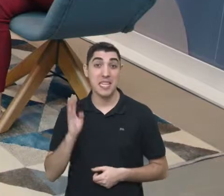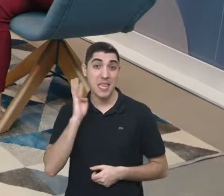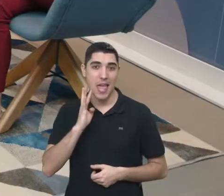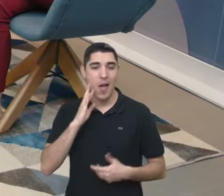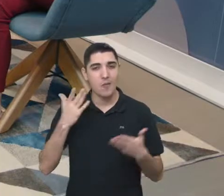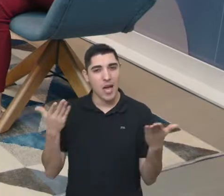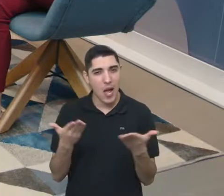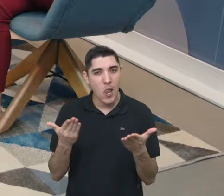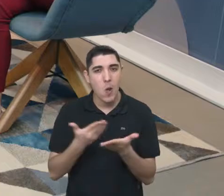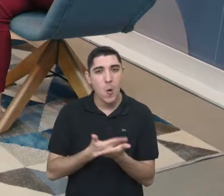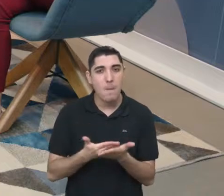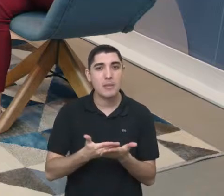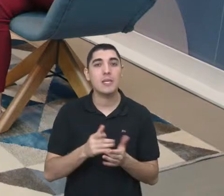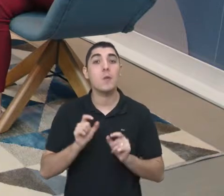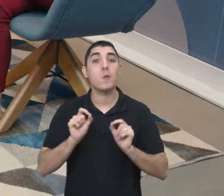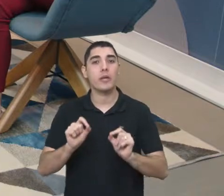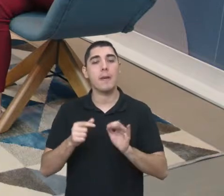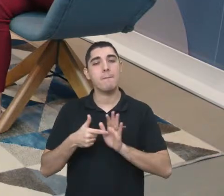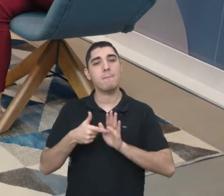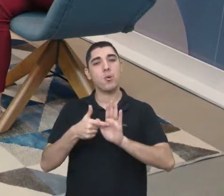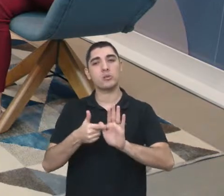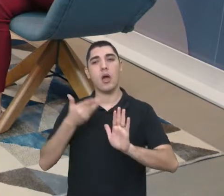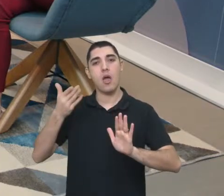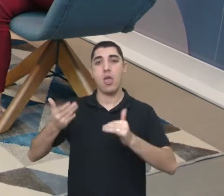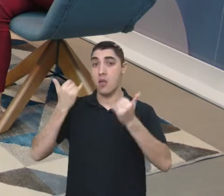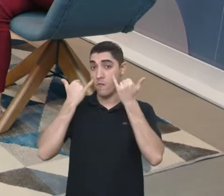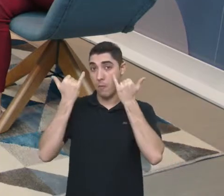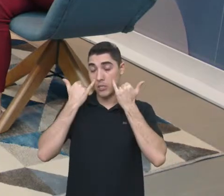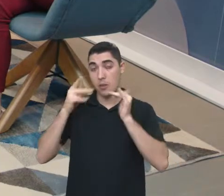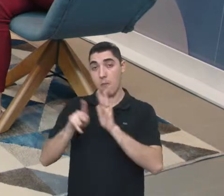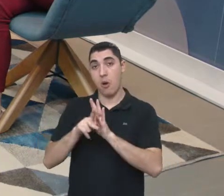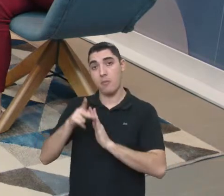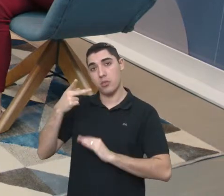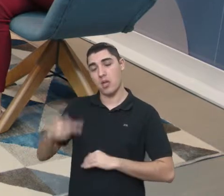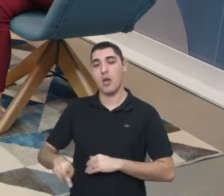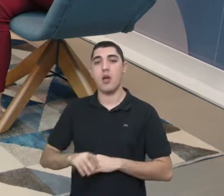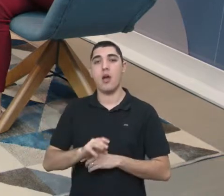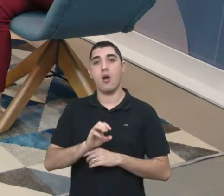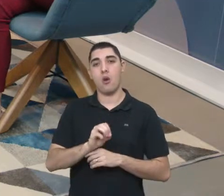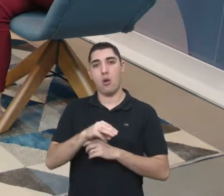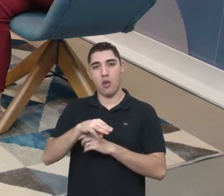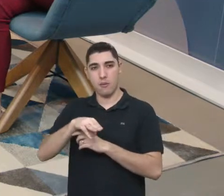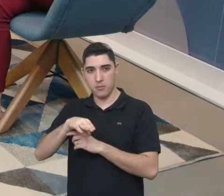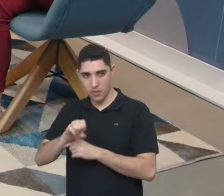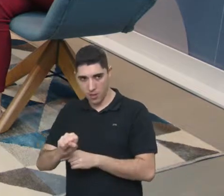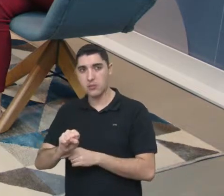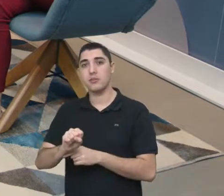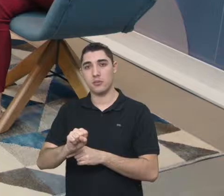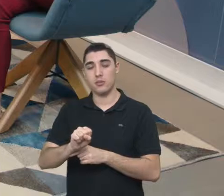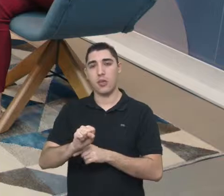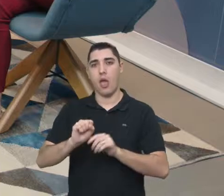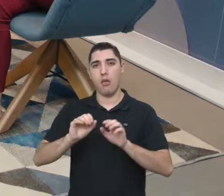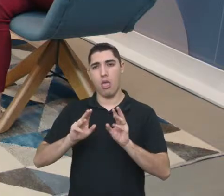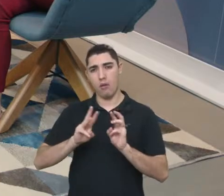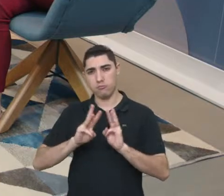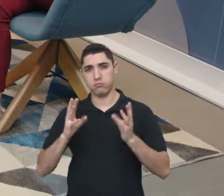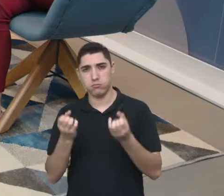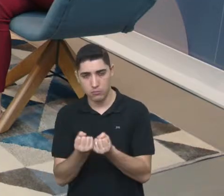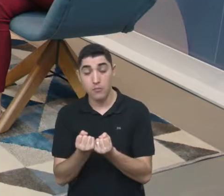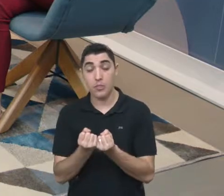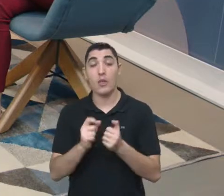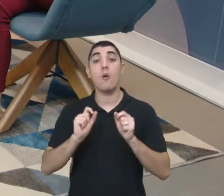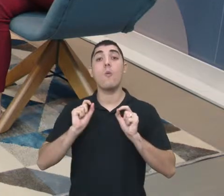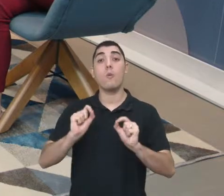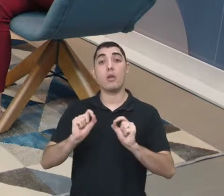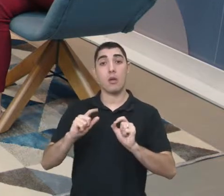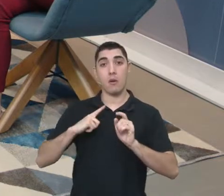bacana. Agora, então, a gente vai começar já mostrando um dado da Organização Mundial da Saúde, né, que aponta que, pelo